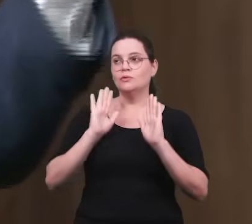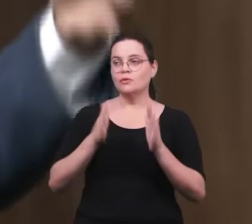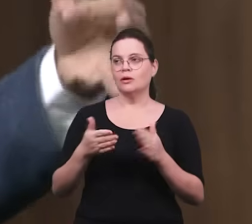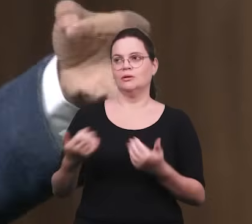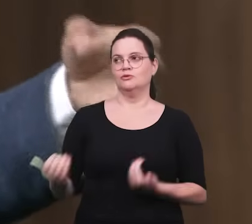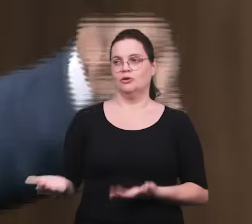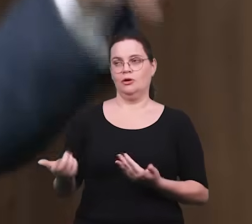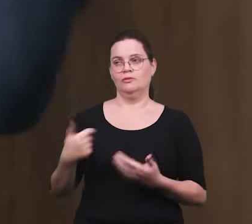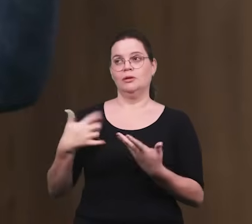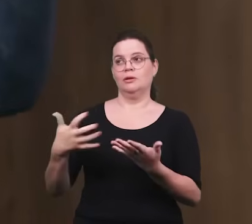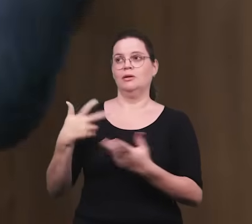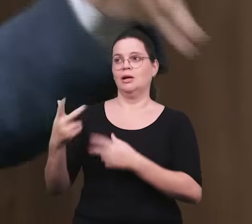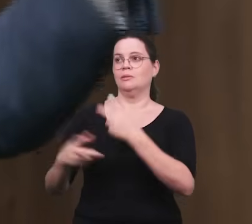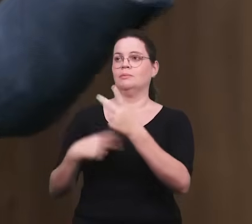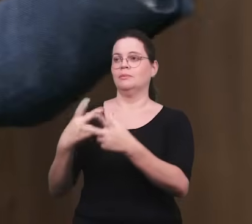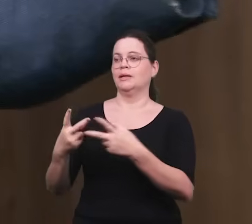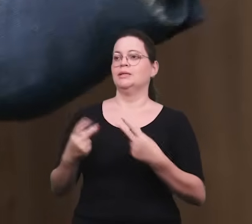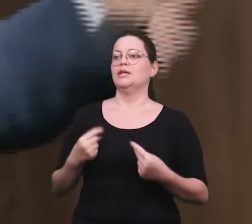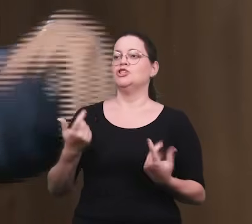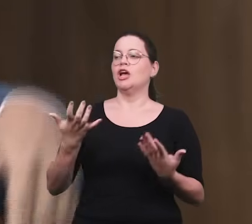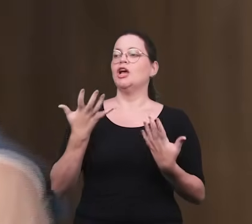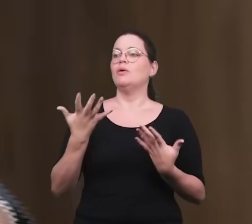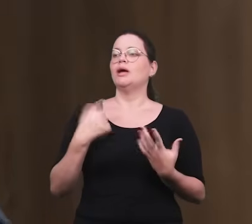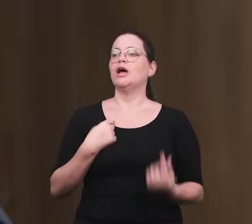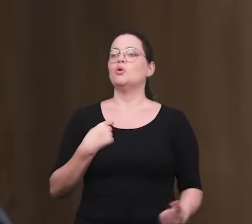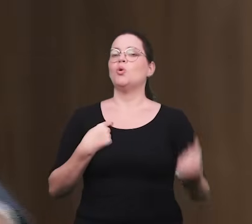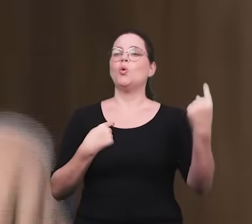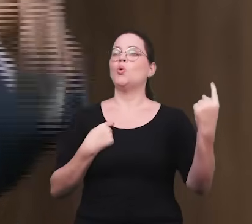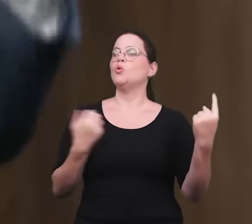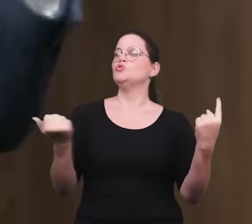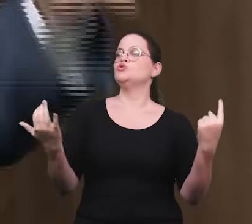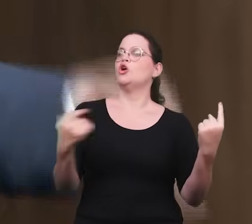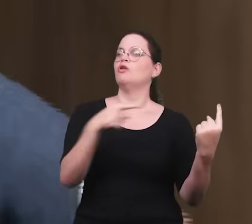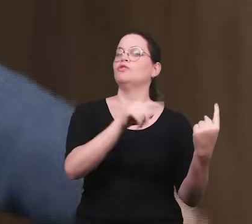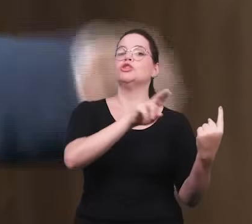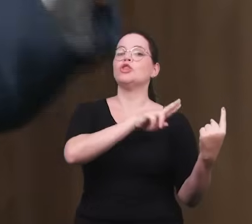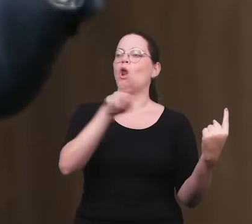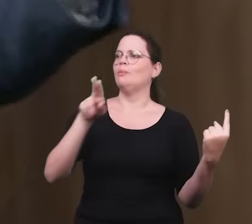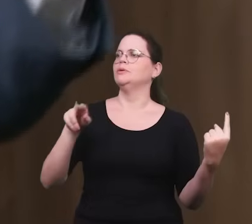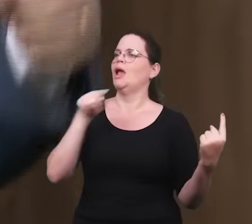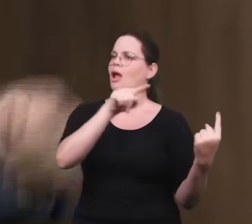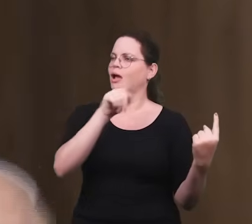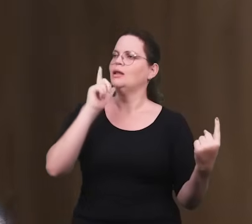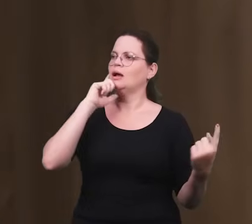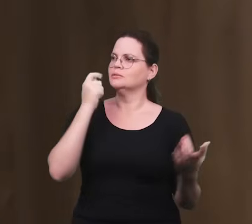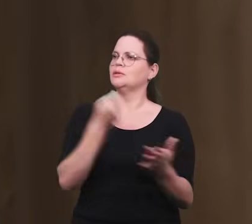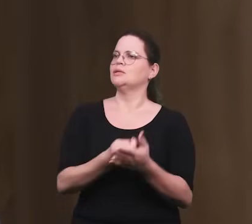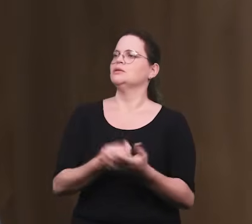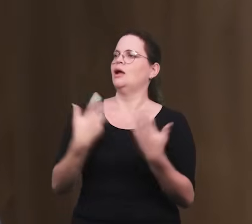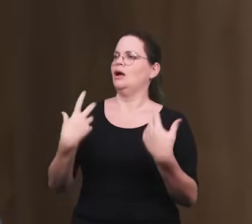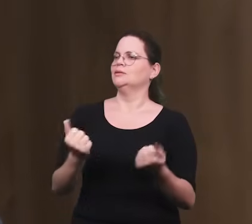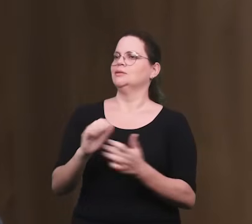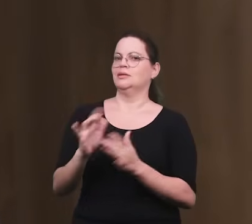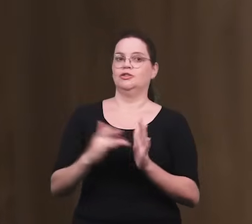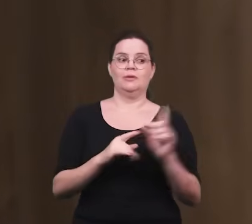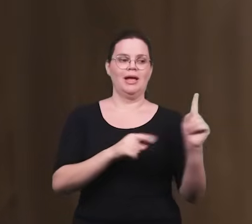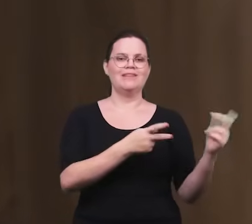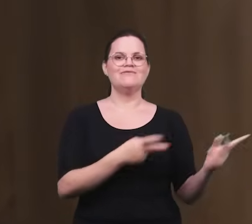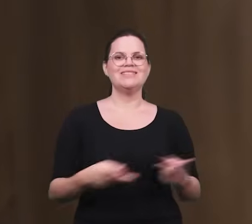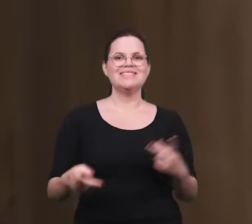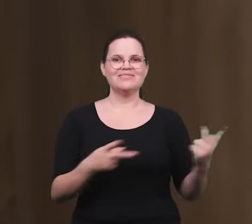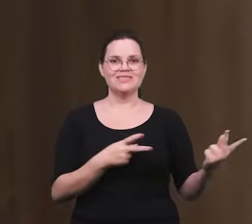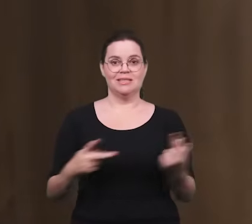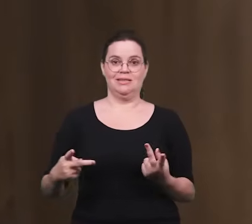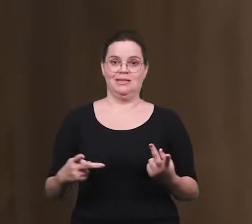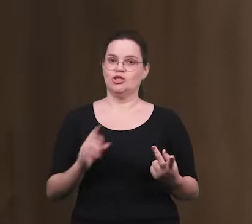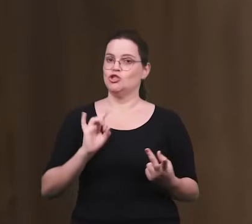presente ao Senhor. Eu quero o jovem fulano de tal, que ele se converta, que ele se defina. Era um jovem visitante.